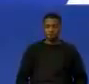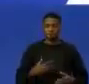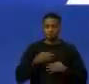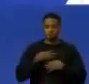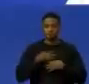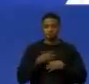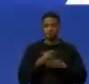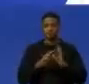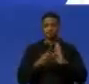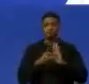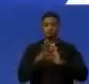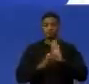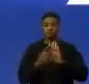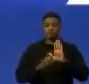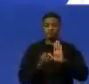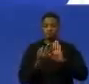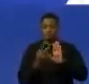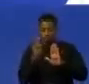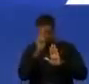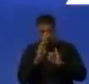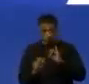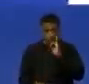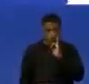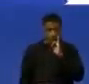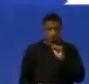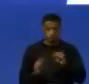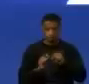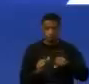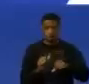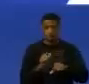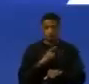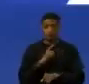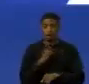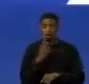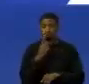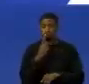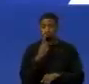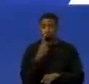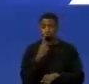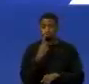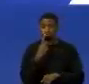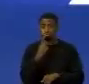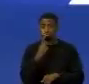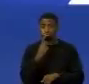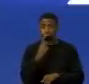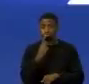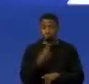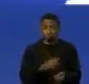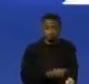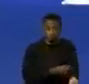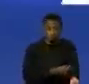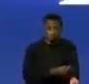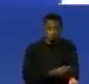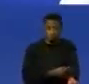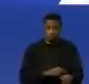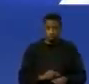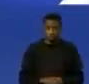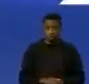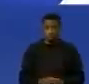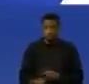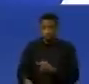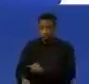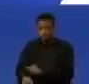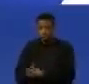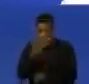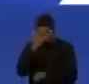técnica se refere ao texto. A gente tem que lembrar que numa transfusão de sangue, você recebe